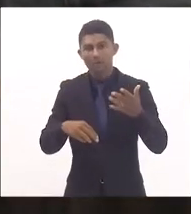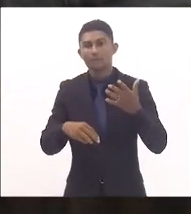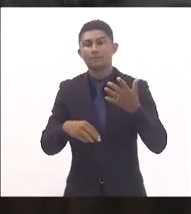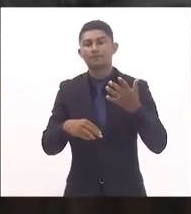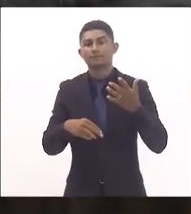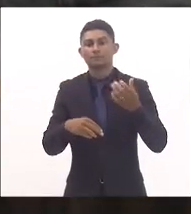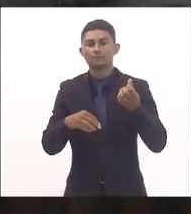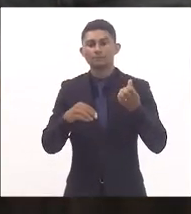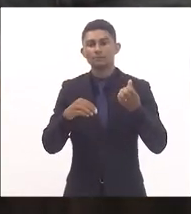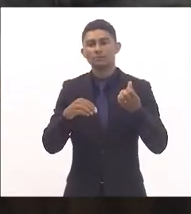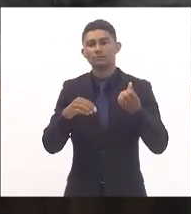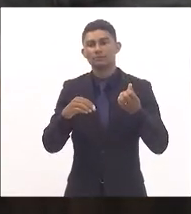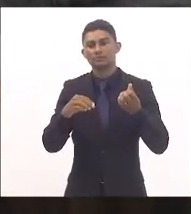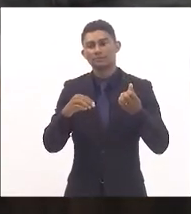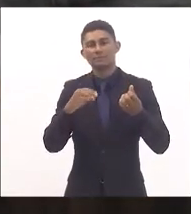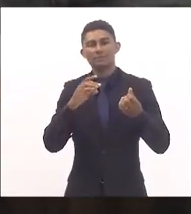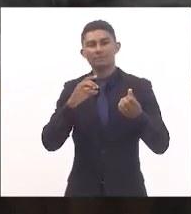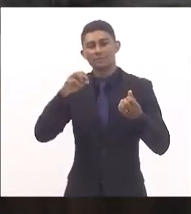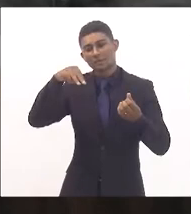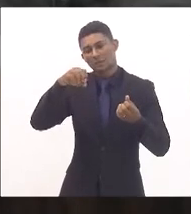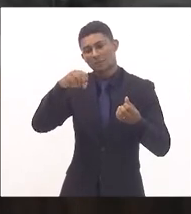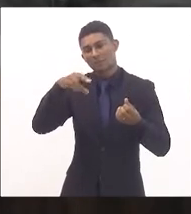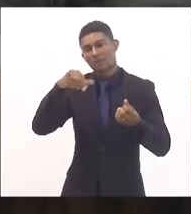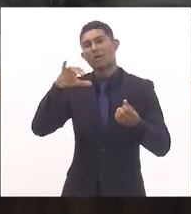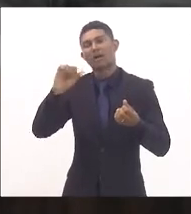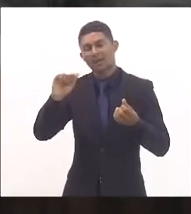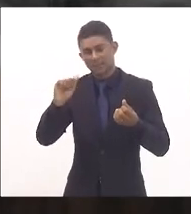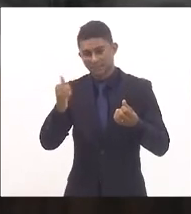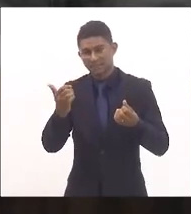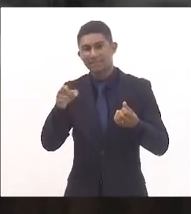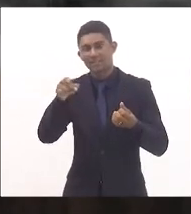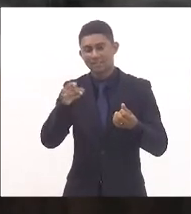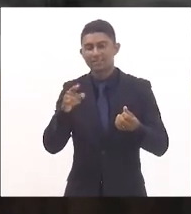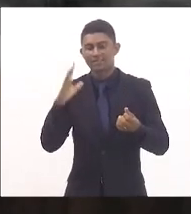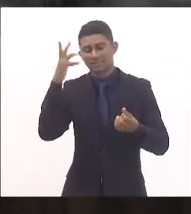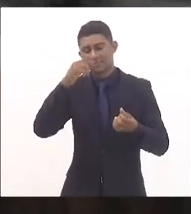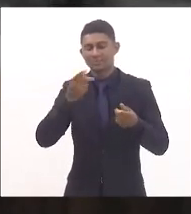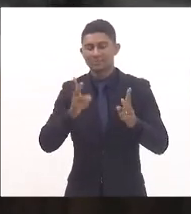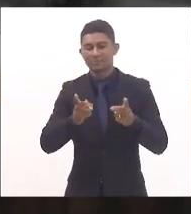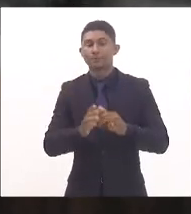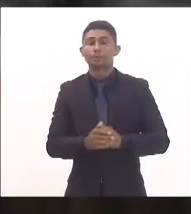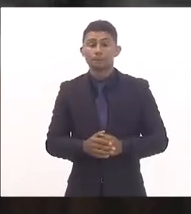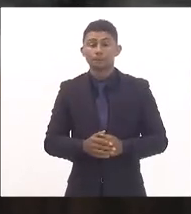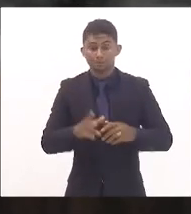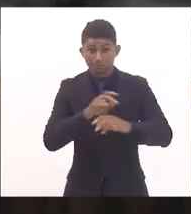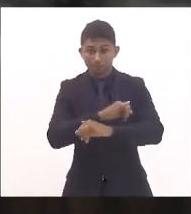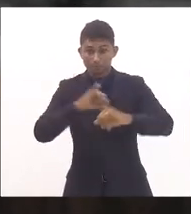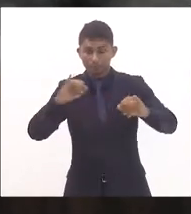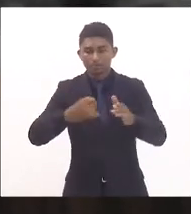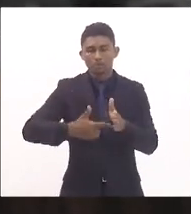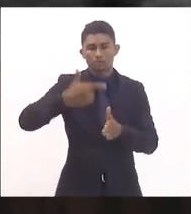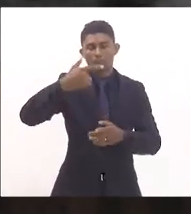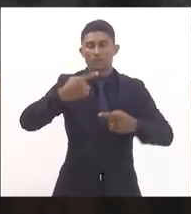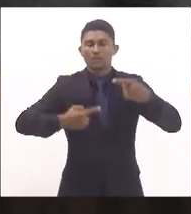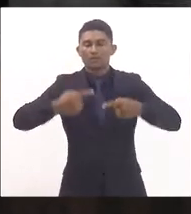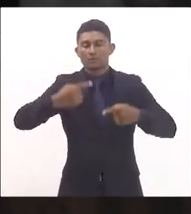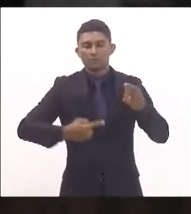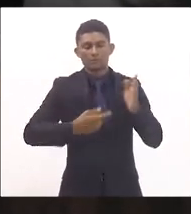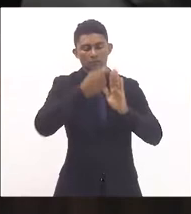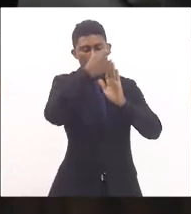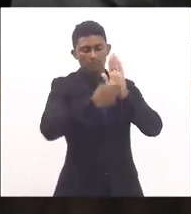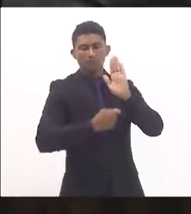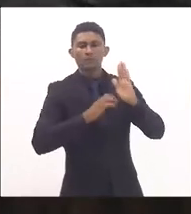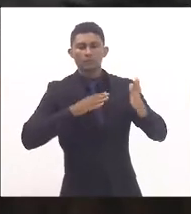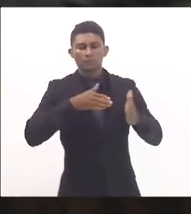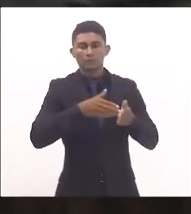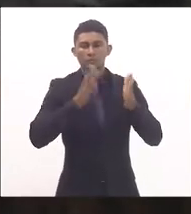Coronel e deputada Mônica, sempre linda e elegante. Anuncie em segunda discussão. Redação do vencido,